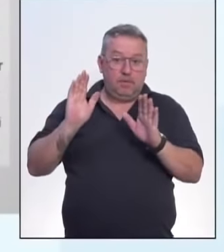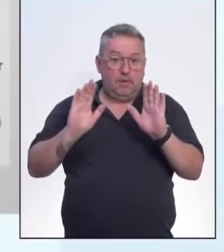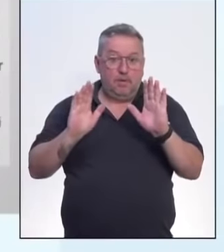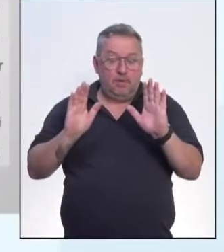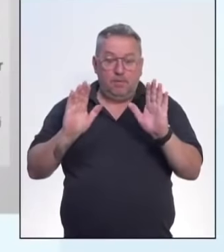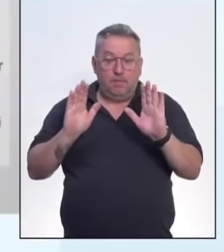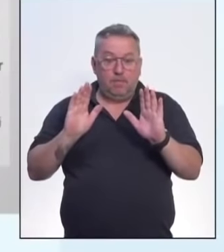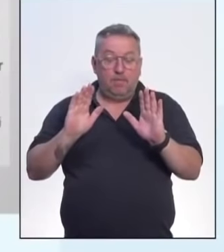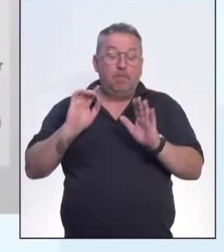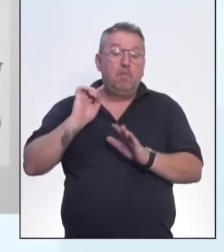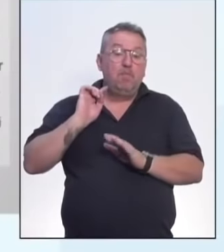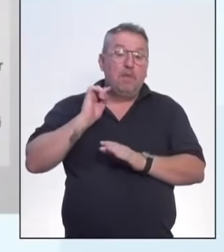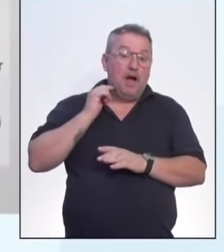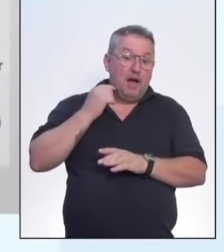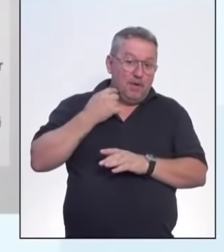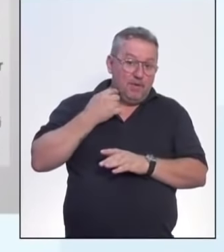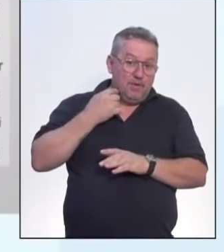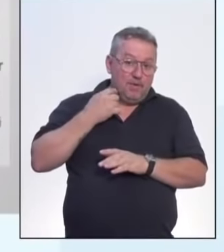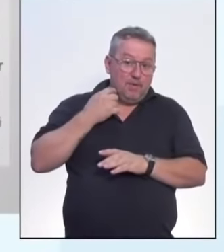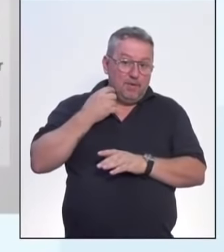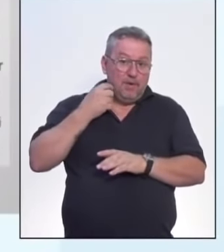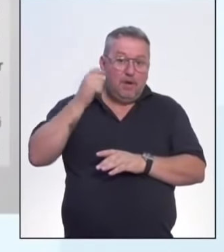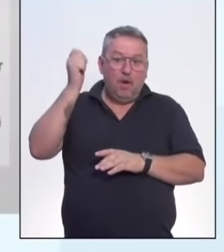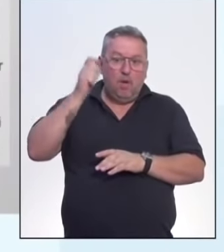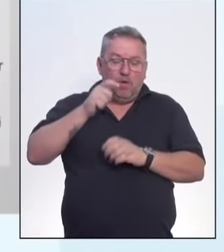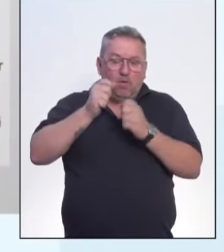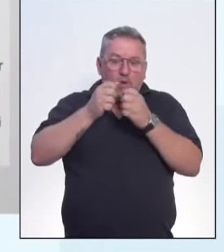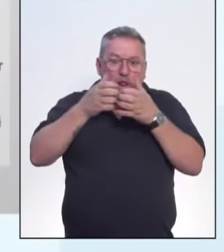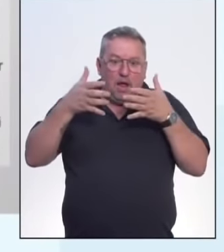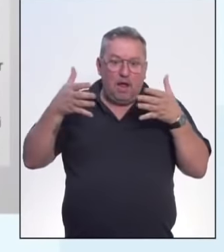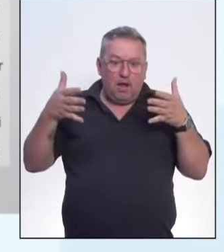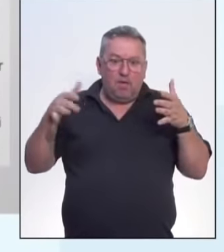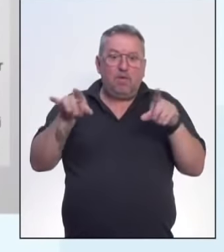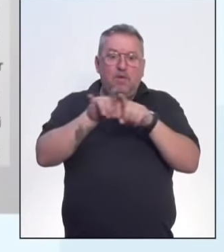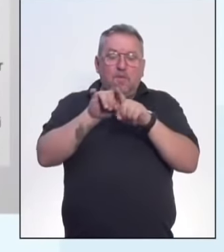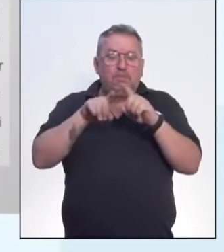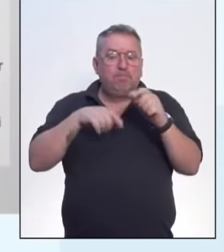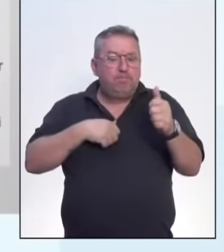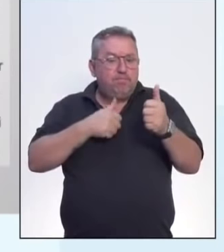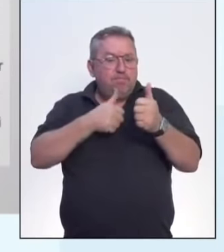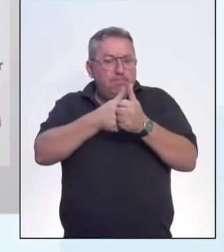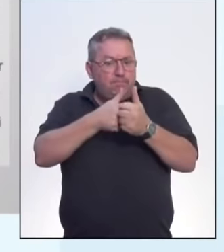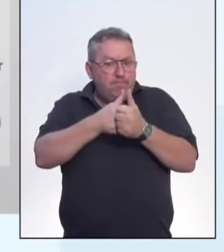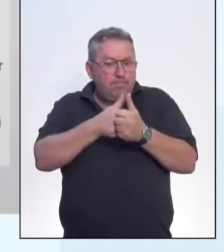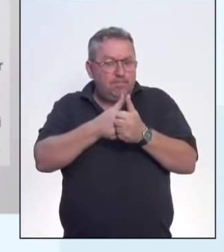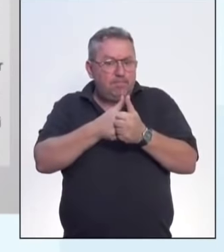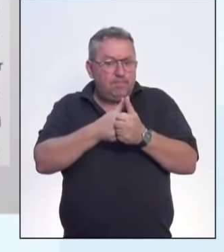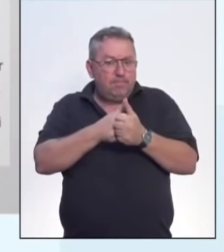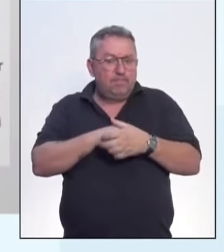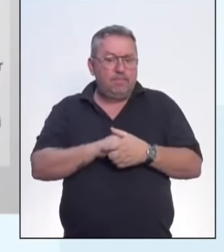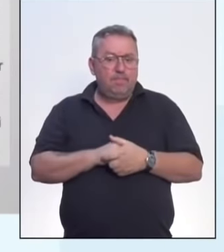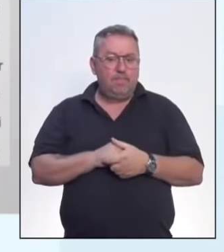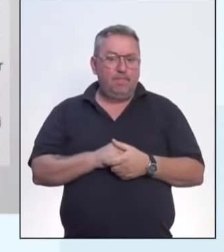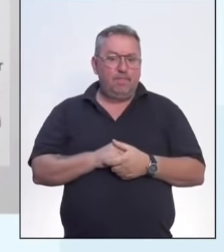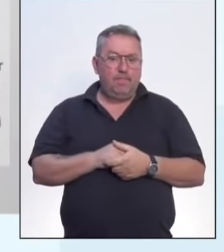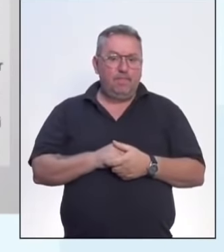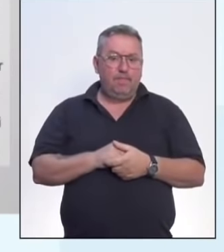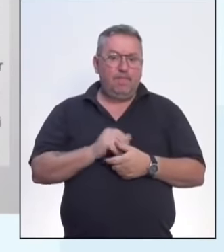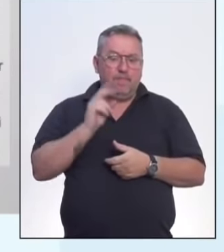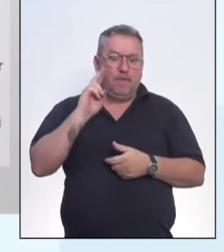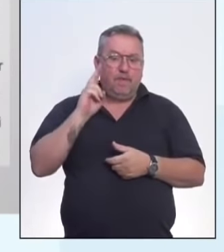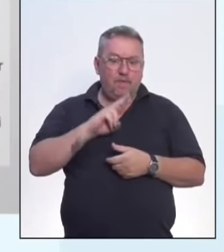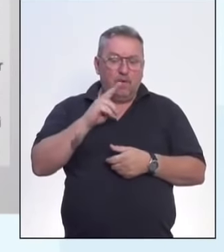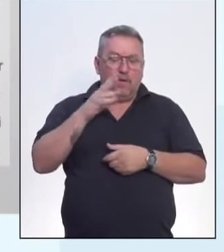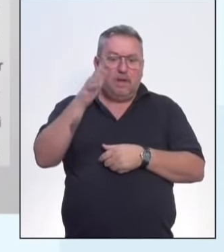Não, maio. Desculpa, maio é aquele azul claro. Então, eles estão até próximos. Isso, foram colocados em ordem, né?